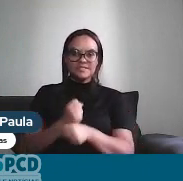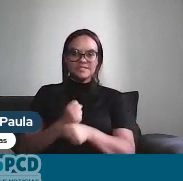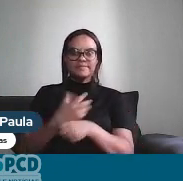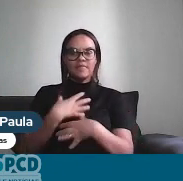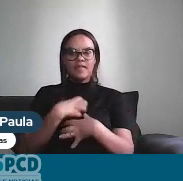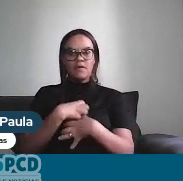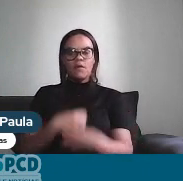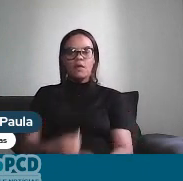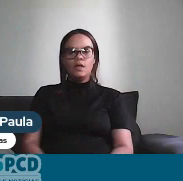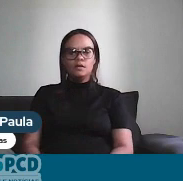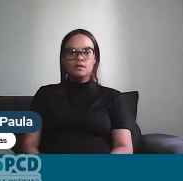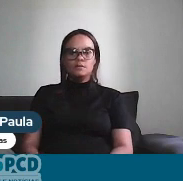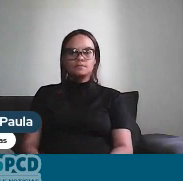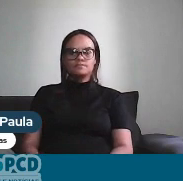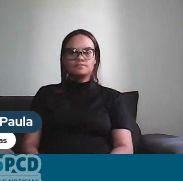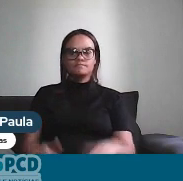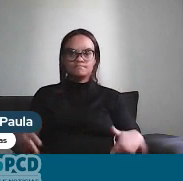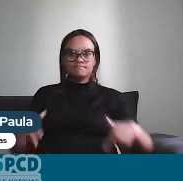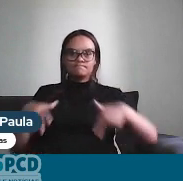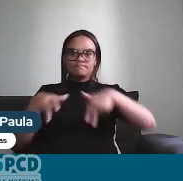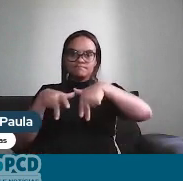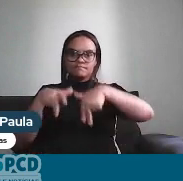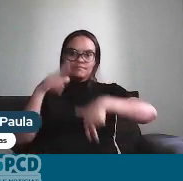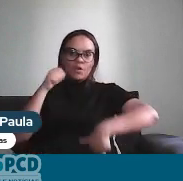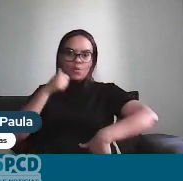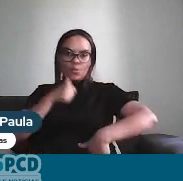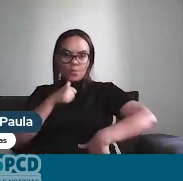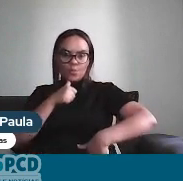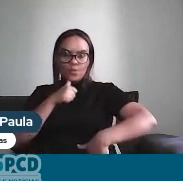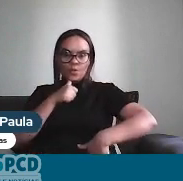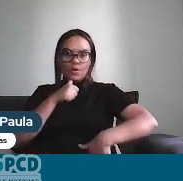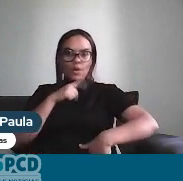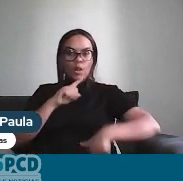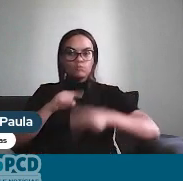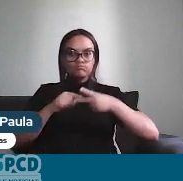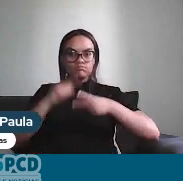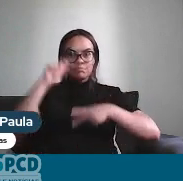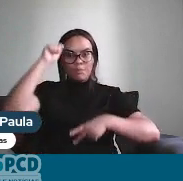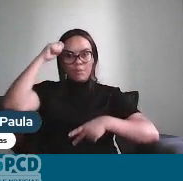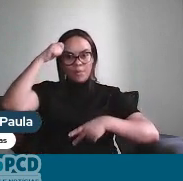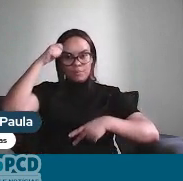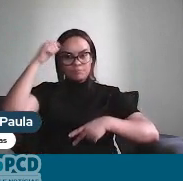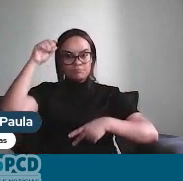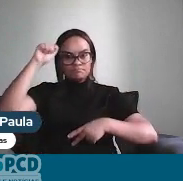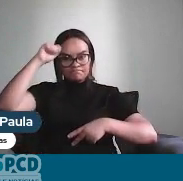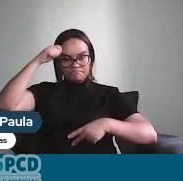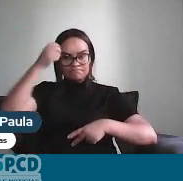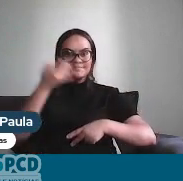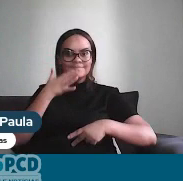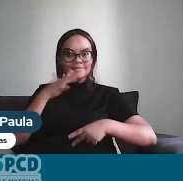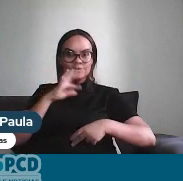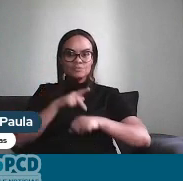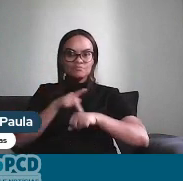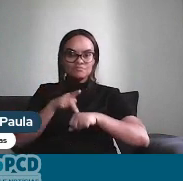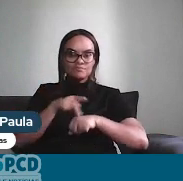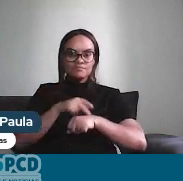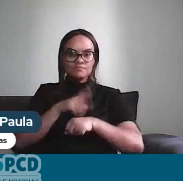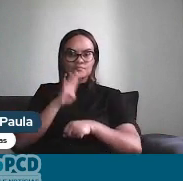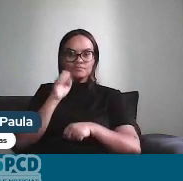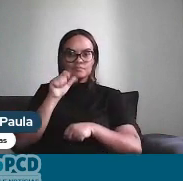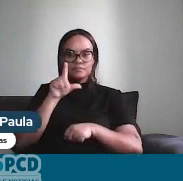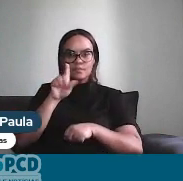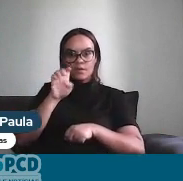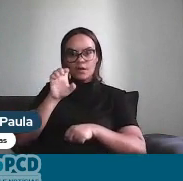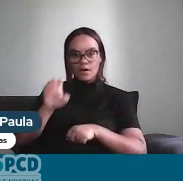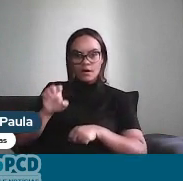situação gênero feminino, ou raça, cor, que o IBGE comenta